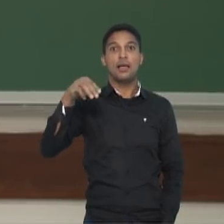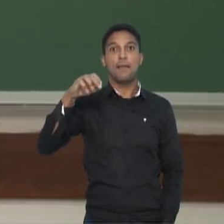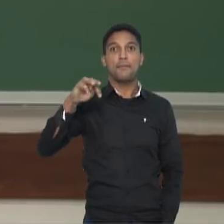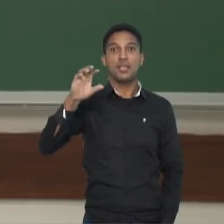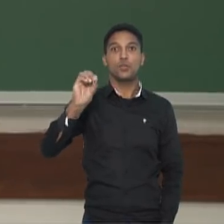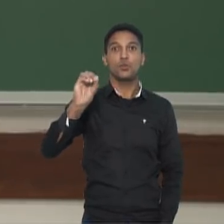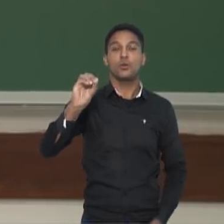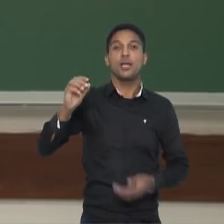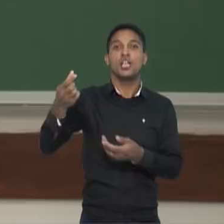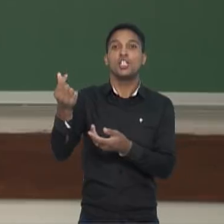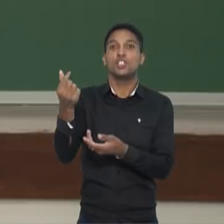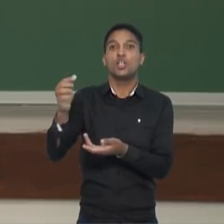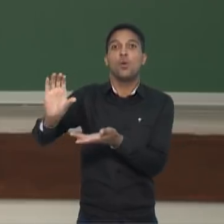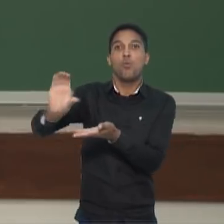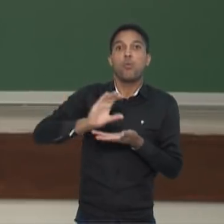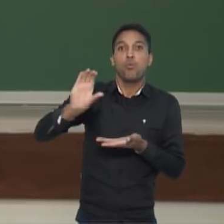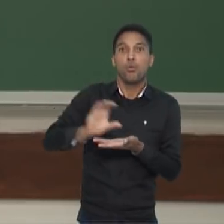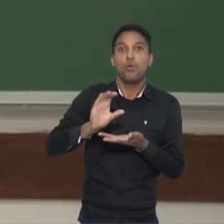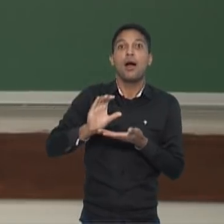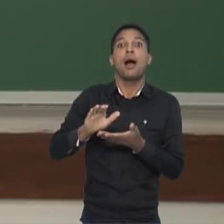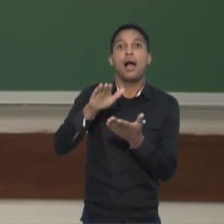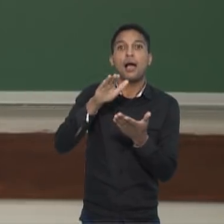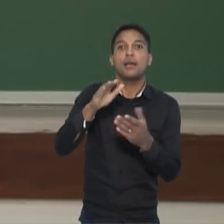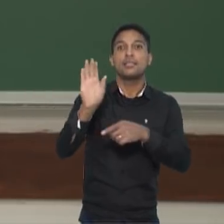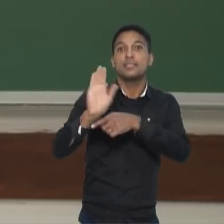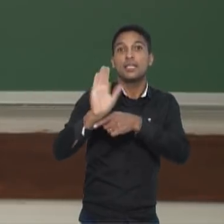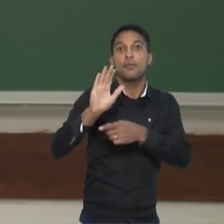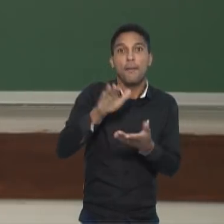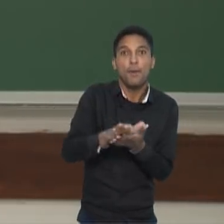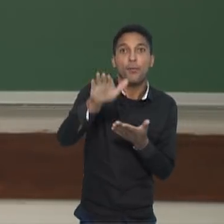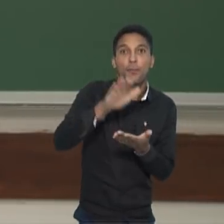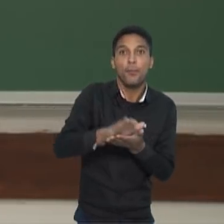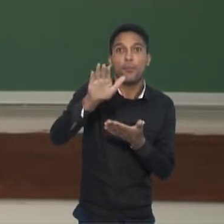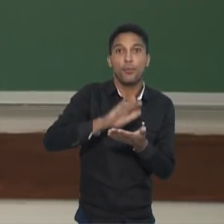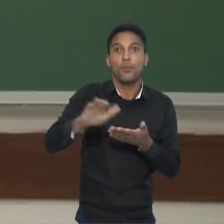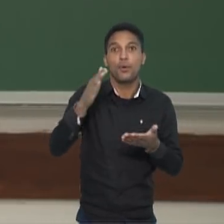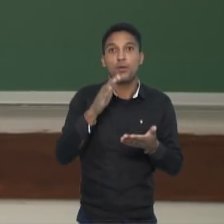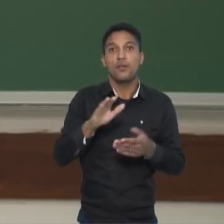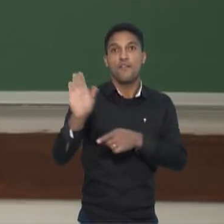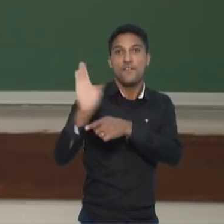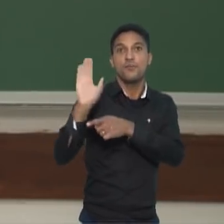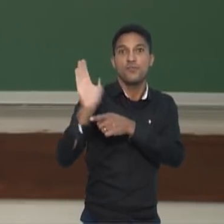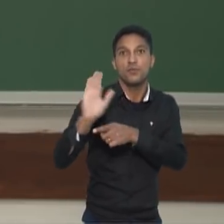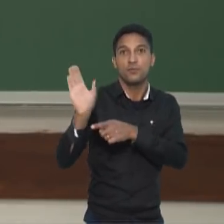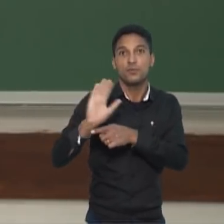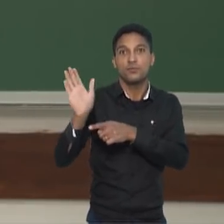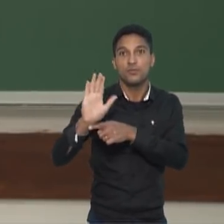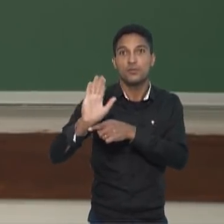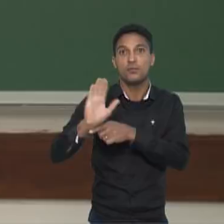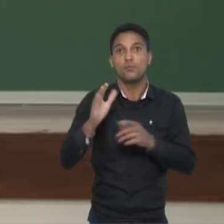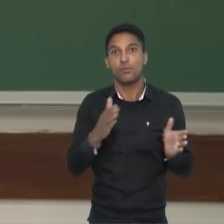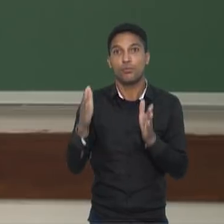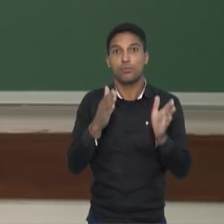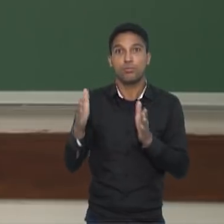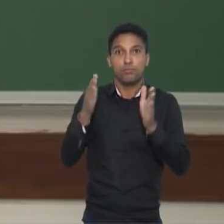grande produção, e não tendo, quando isso é cortado, a gente vê claramente que é uma queda na produção.